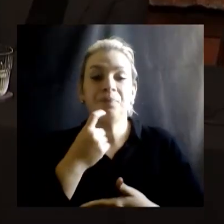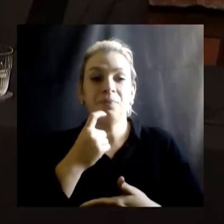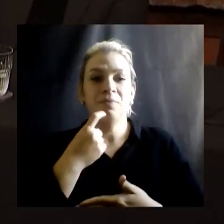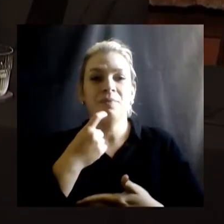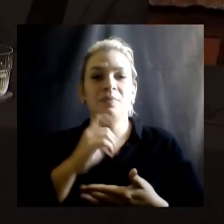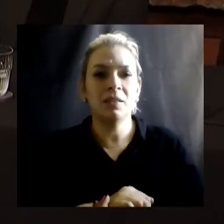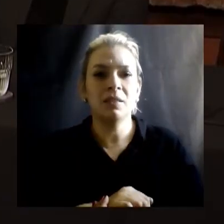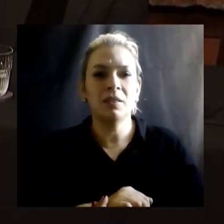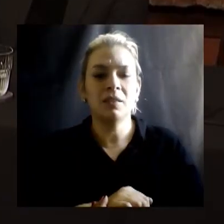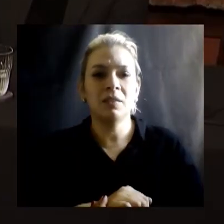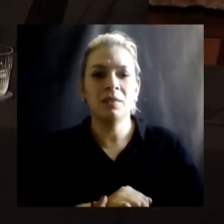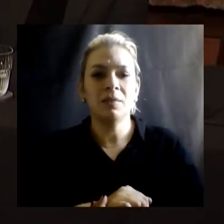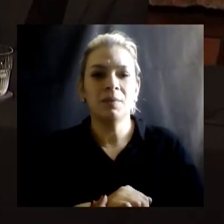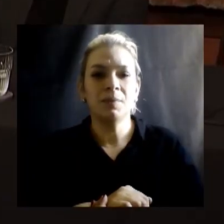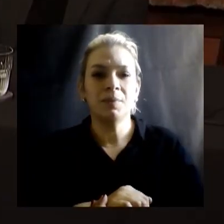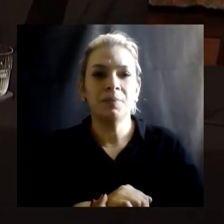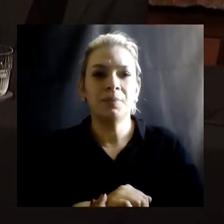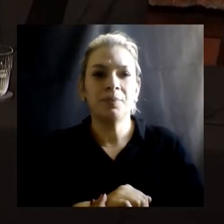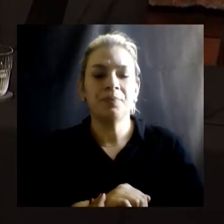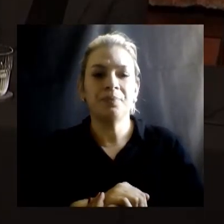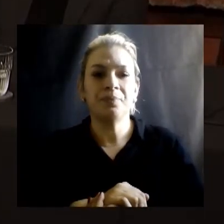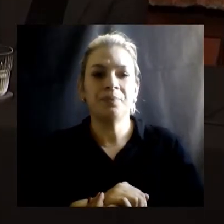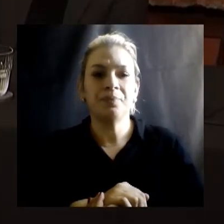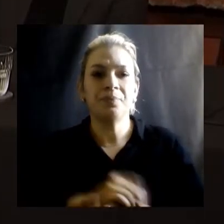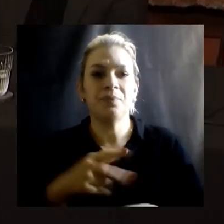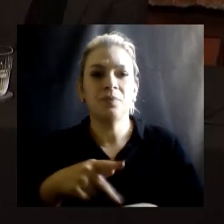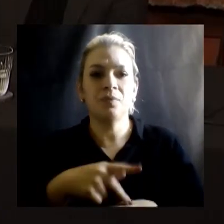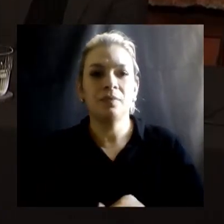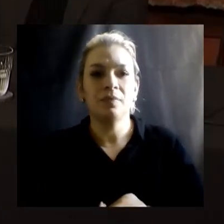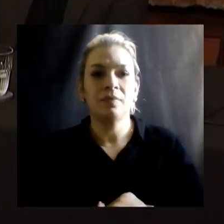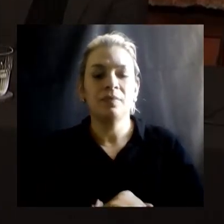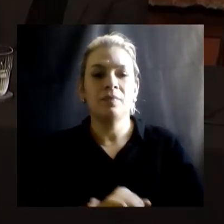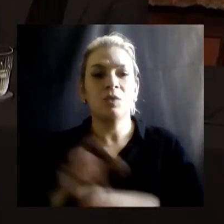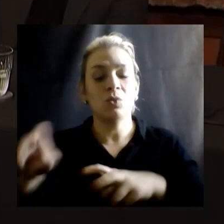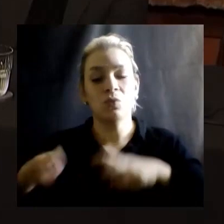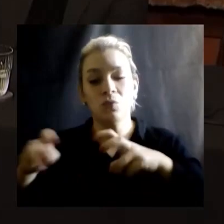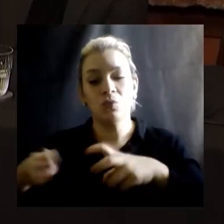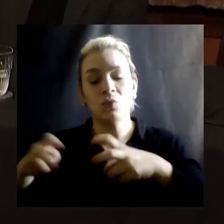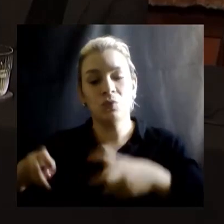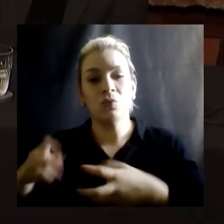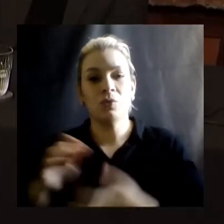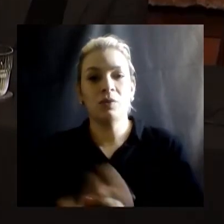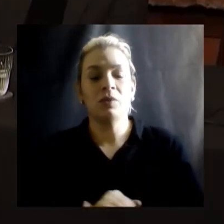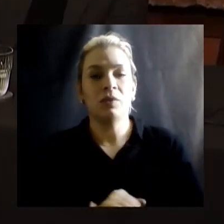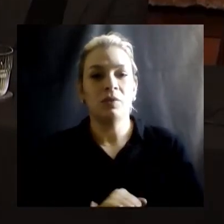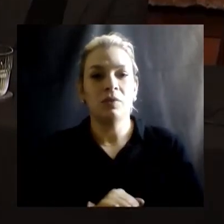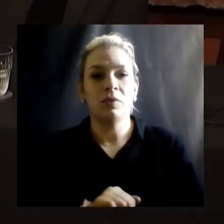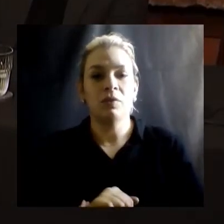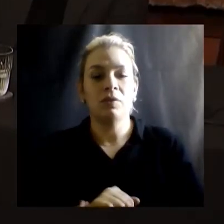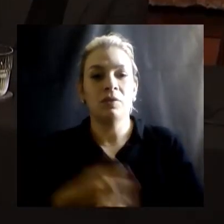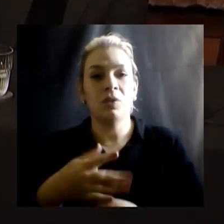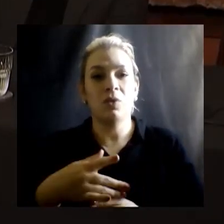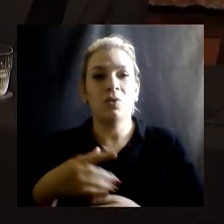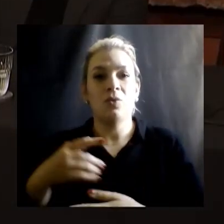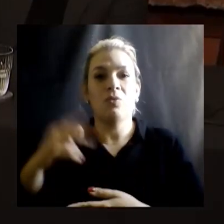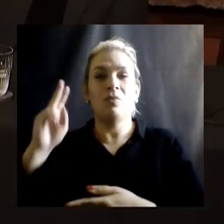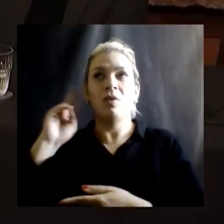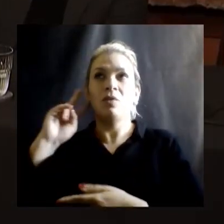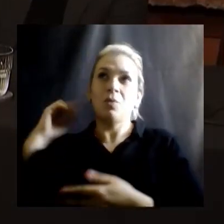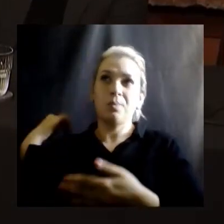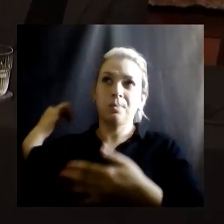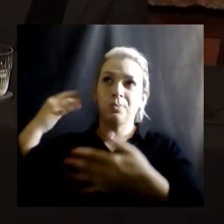do país, o Instituto Agronômico de Campinas, o IAC. Ao longo de sua história, o Instituto foi responsável por